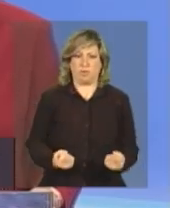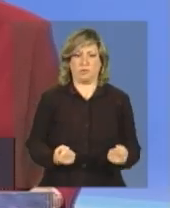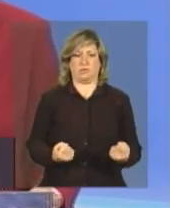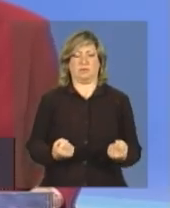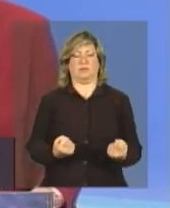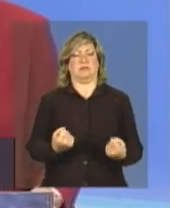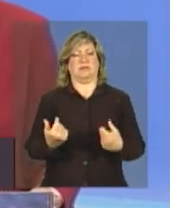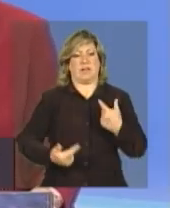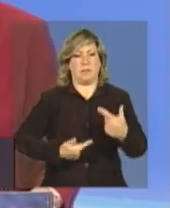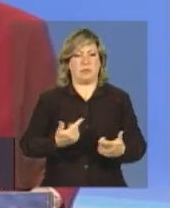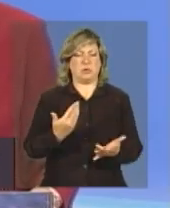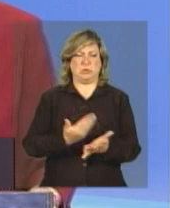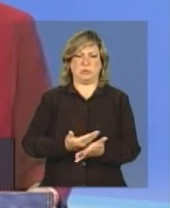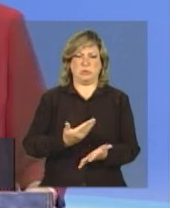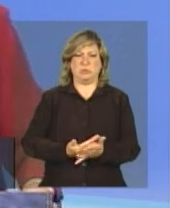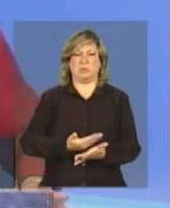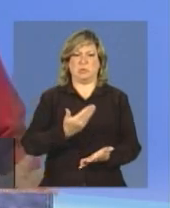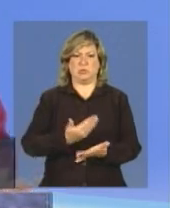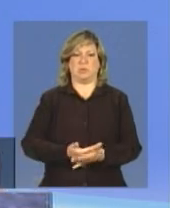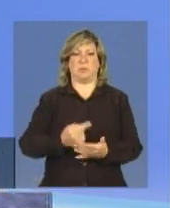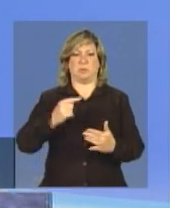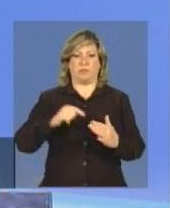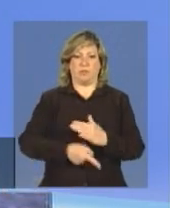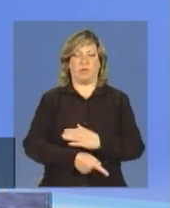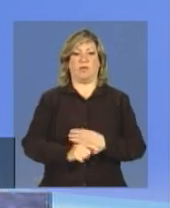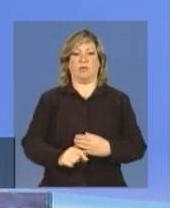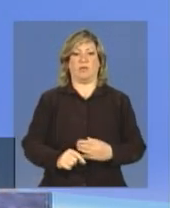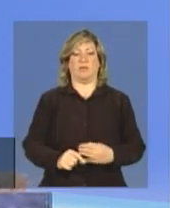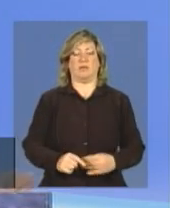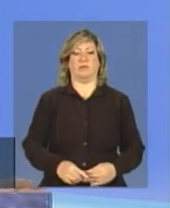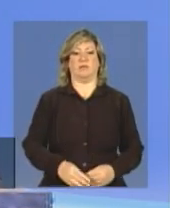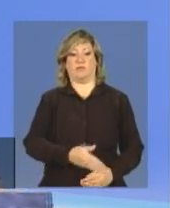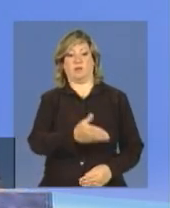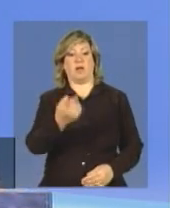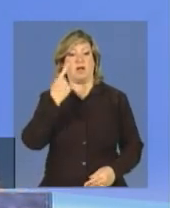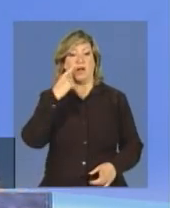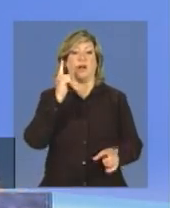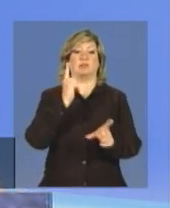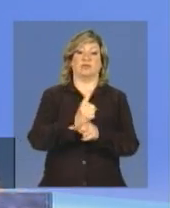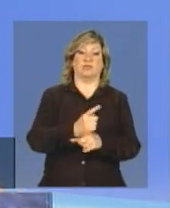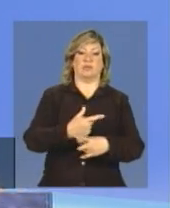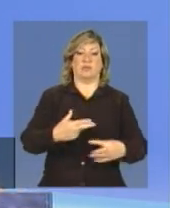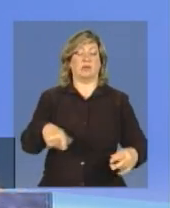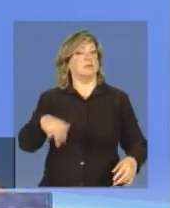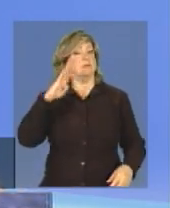a dedicação e o estudo, que é essencial